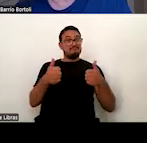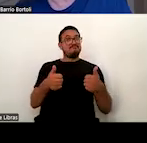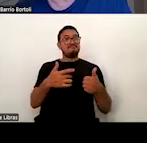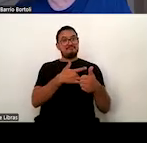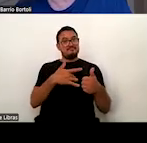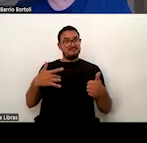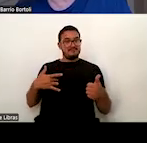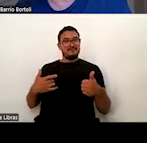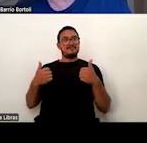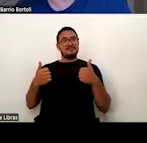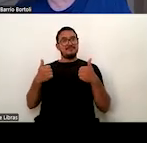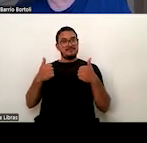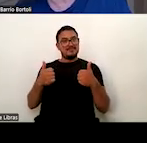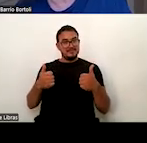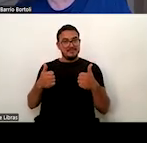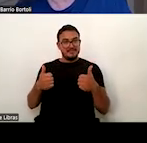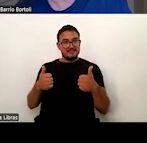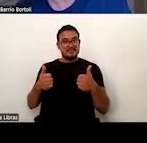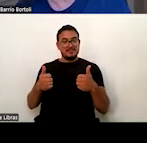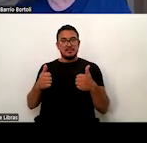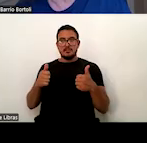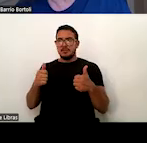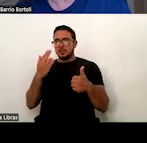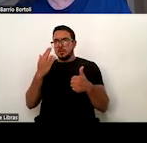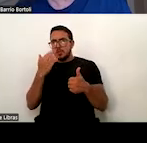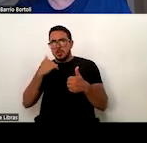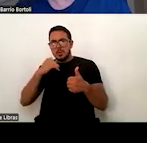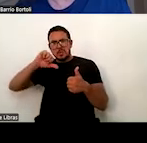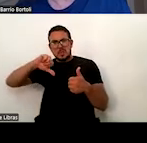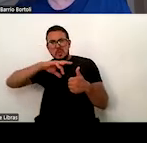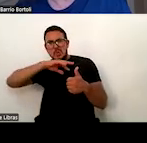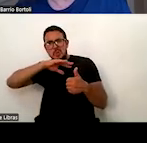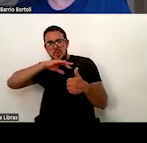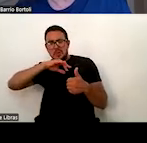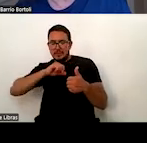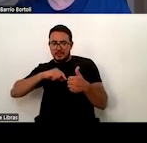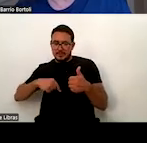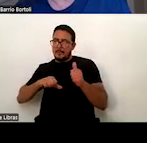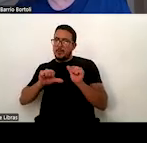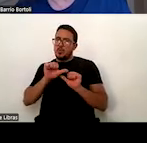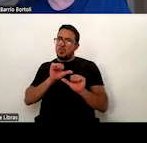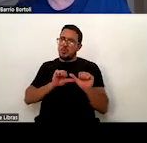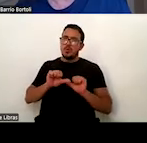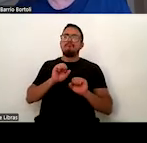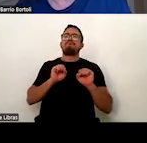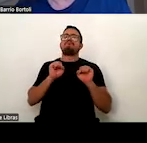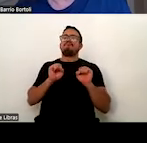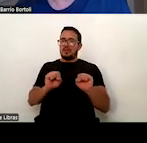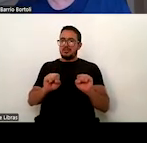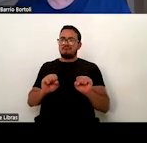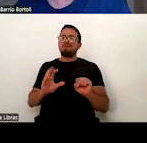ela vai sofrendo proliferação e gerando câncer. Então, esse aqui em cima é o câncer que